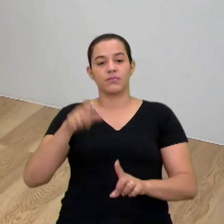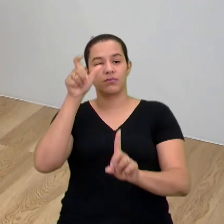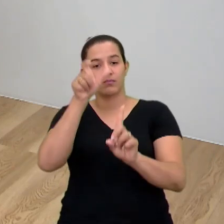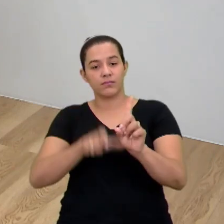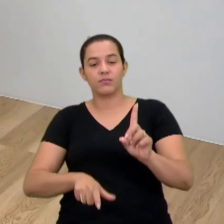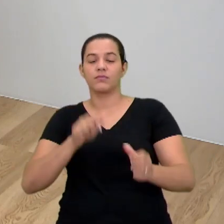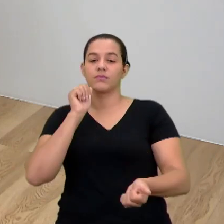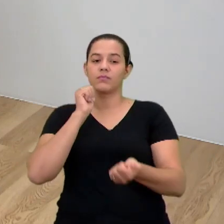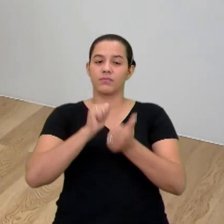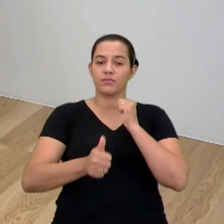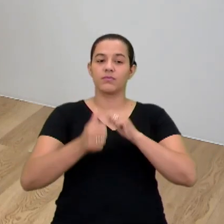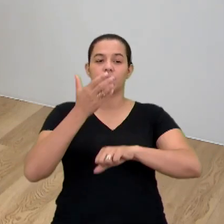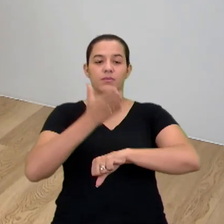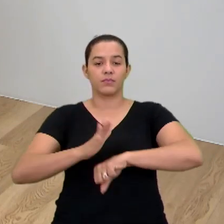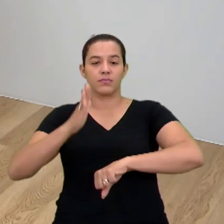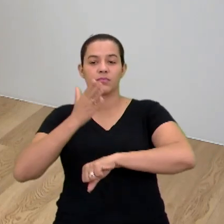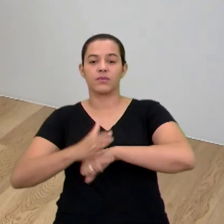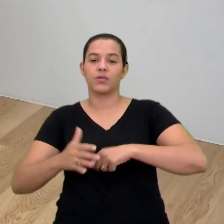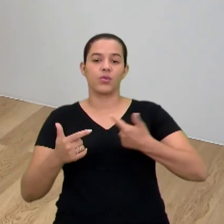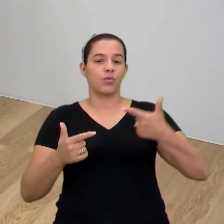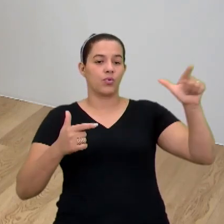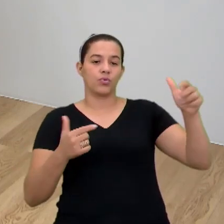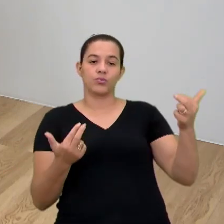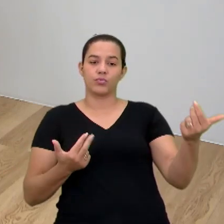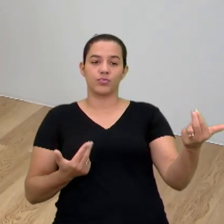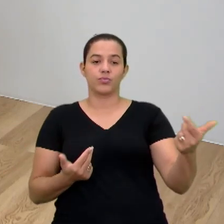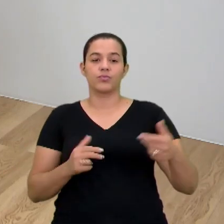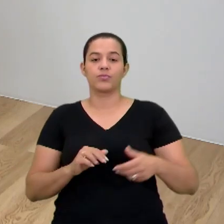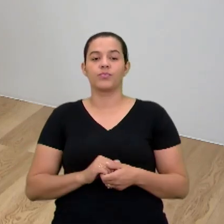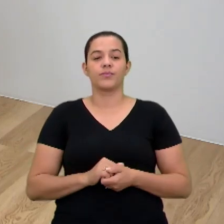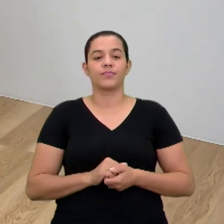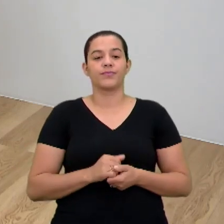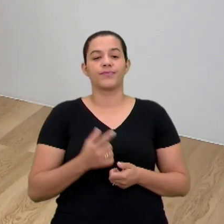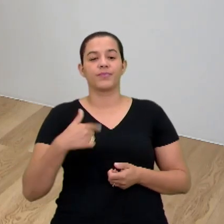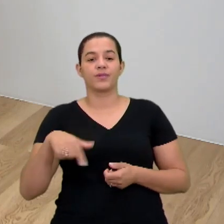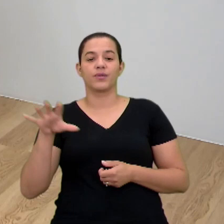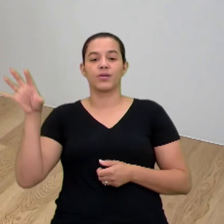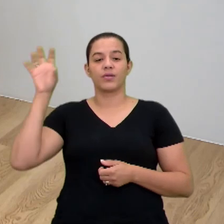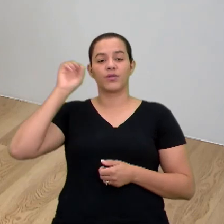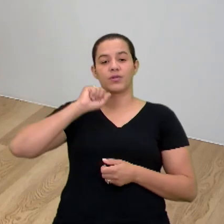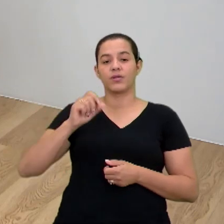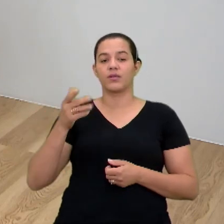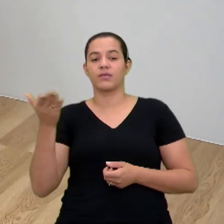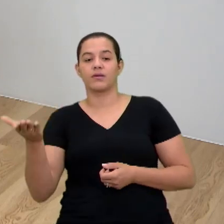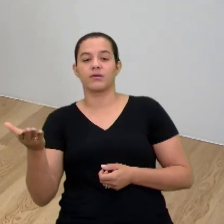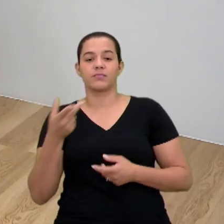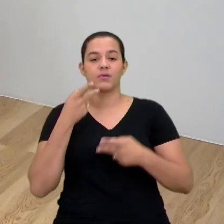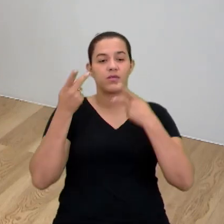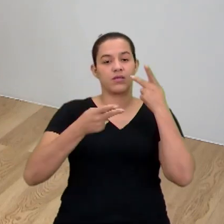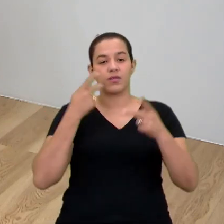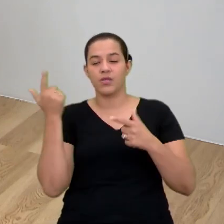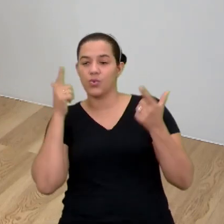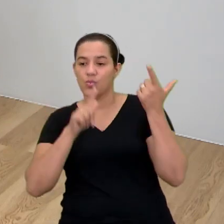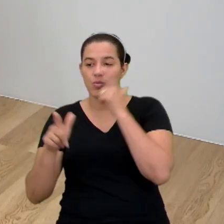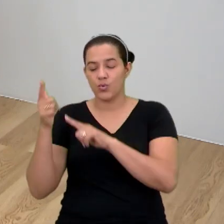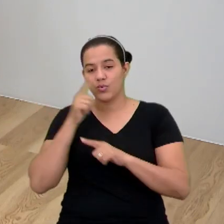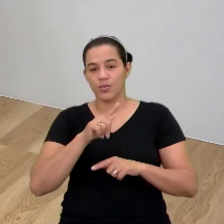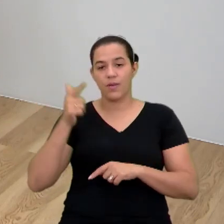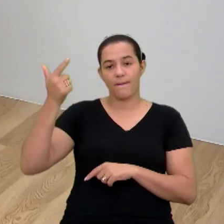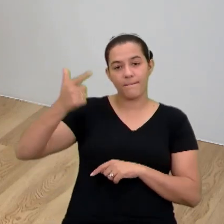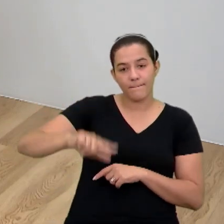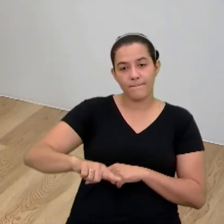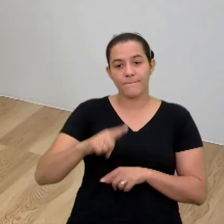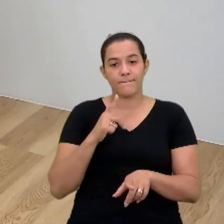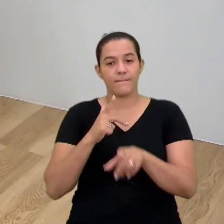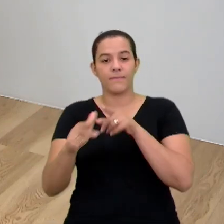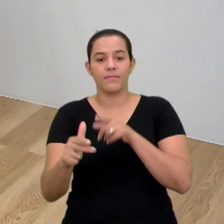que treinar como o outro atleta treina. Exatamente. E aí ele não gosta de ficar ouvindo isso, né? Por exemplo, se superou, mais uma